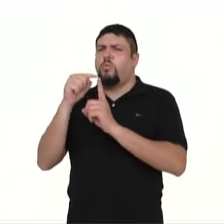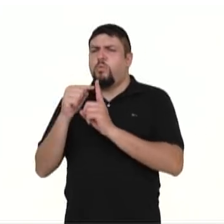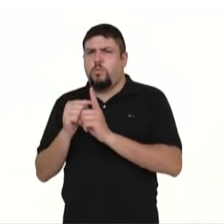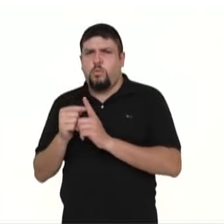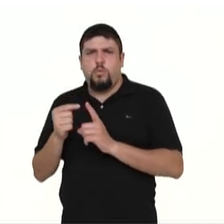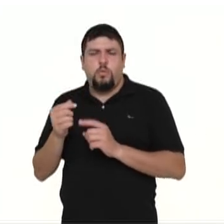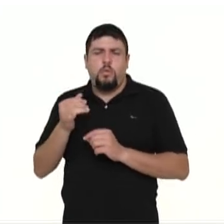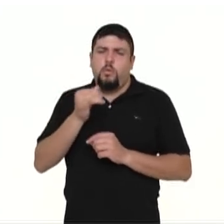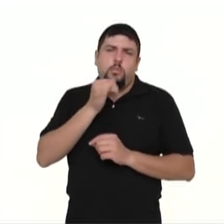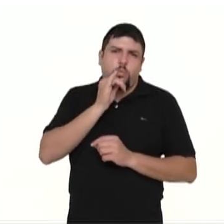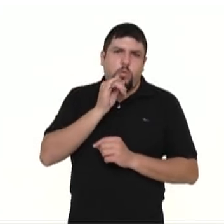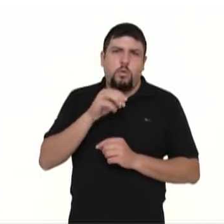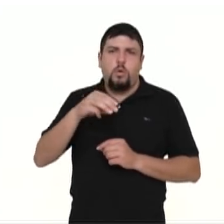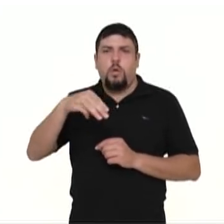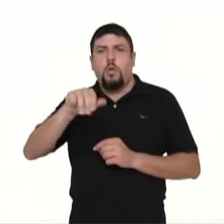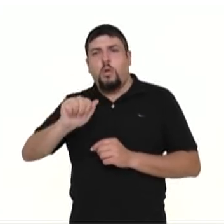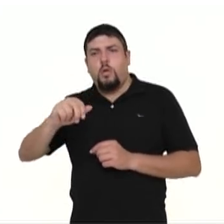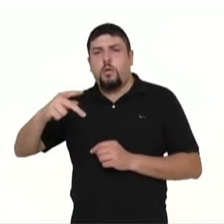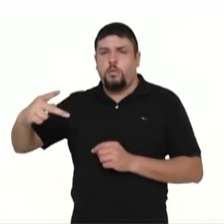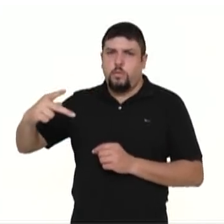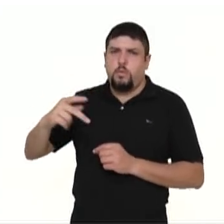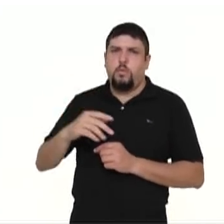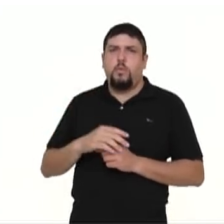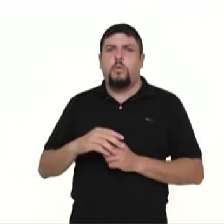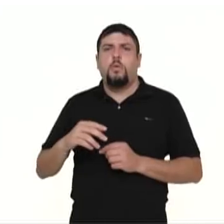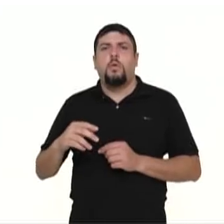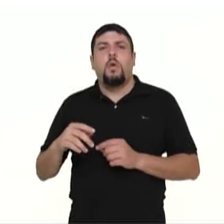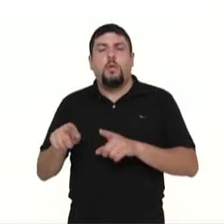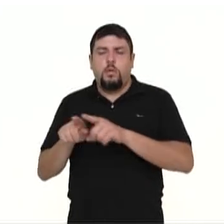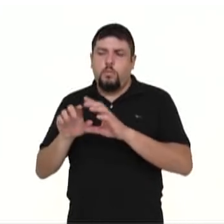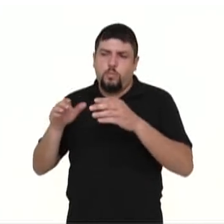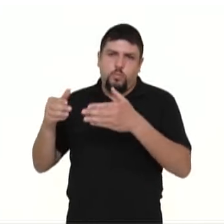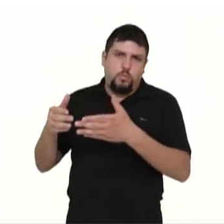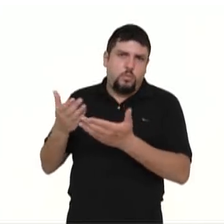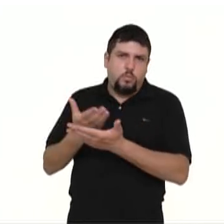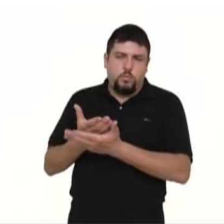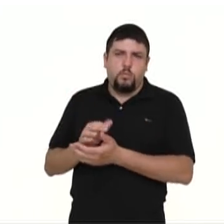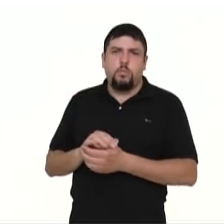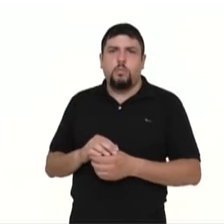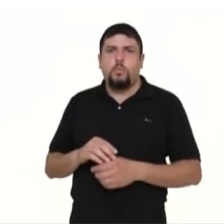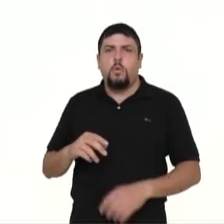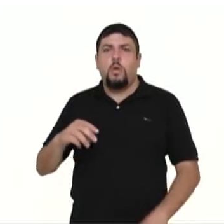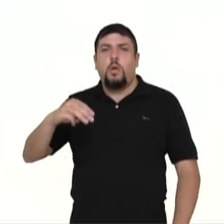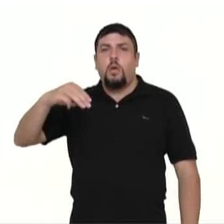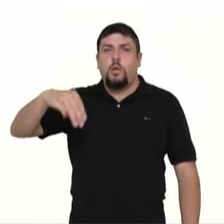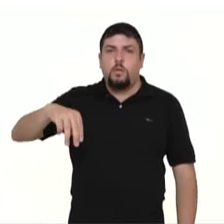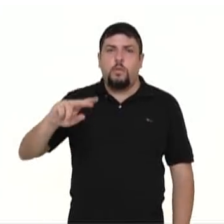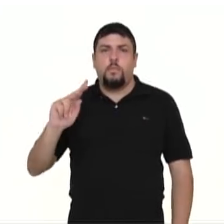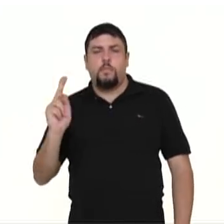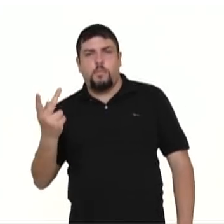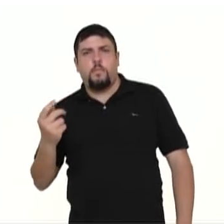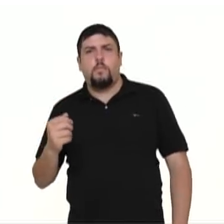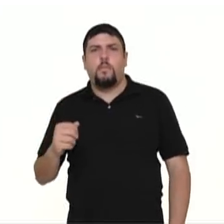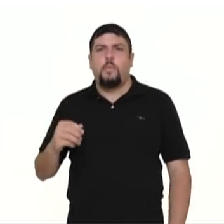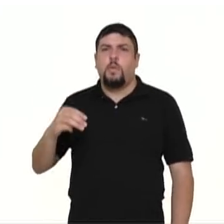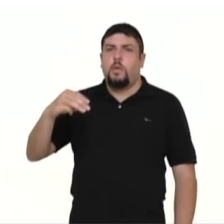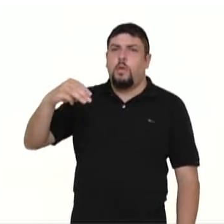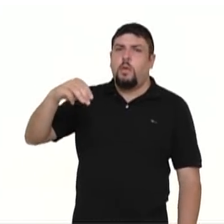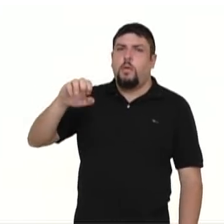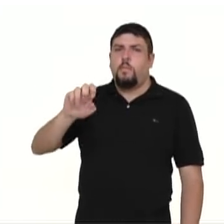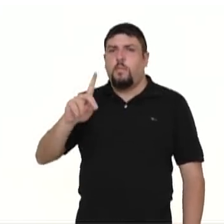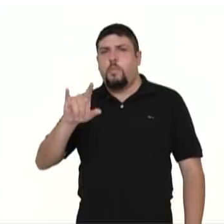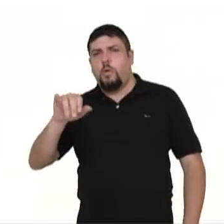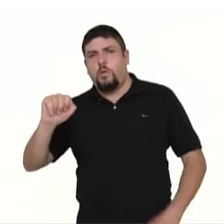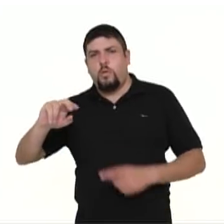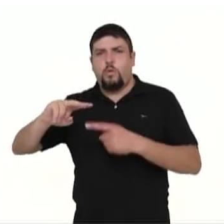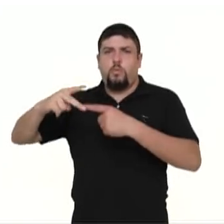média aritmética ponderada, que também faz parte desse nosso estudo. Nós temos a média harmônica, nós temos a média quadrática,